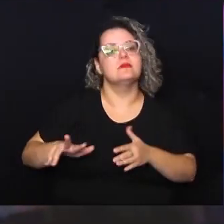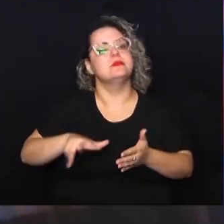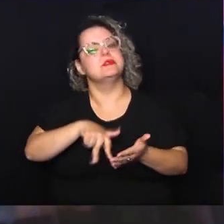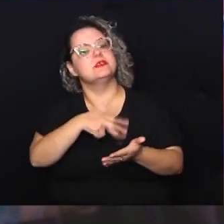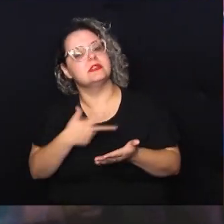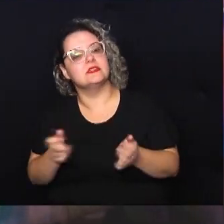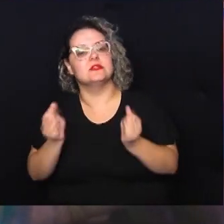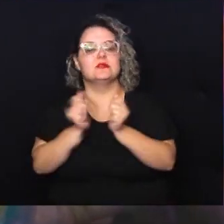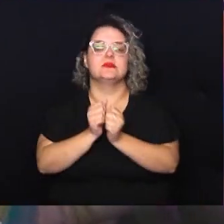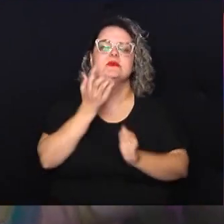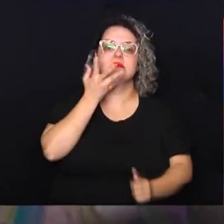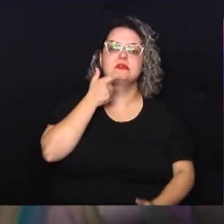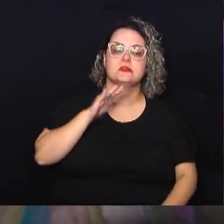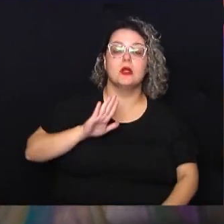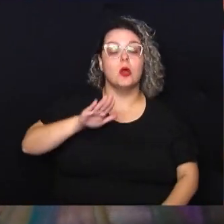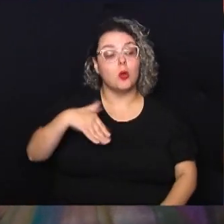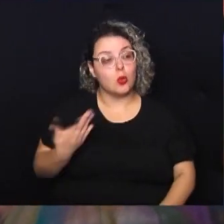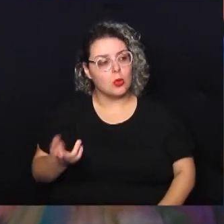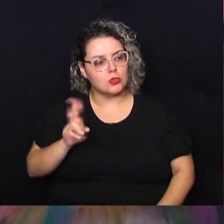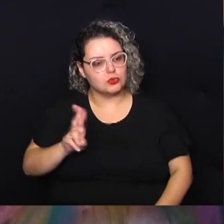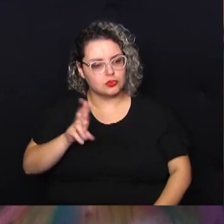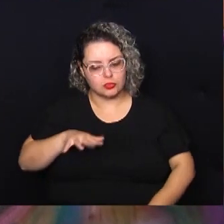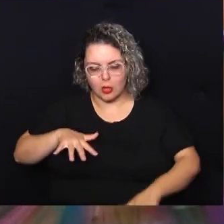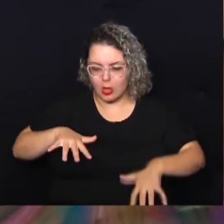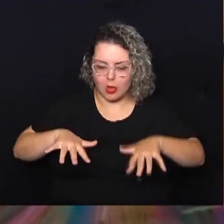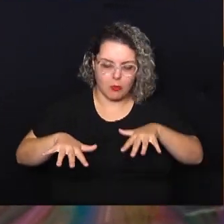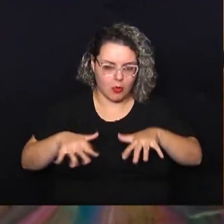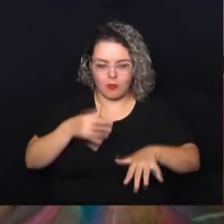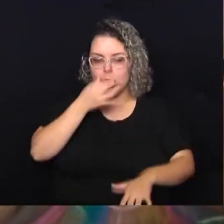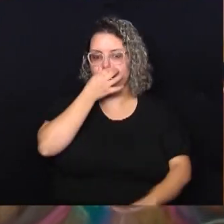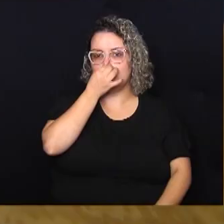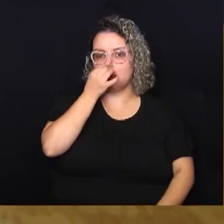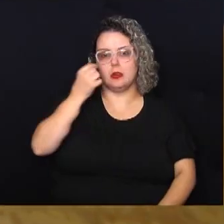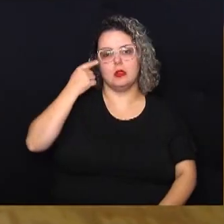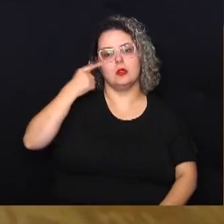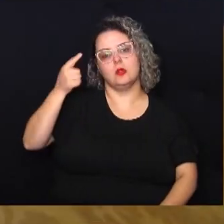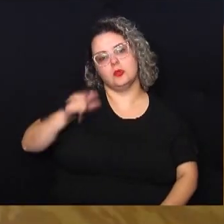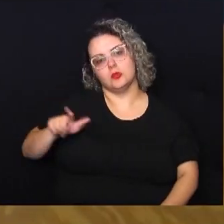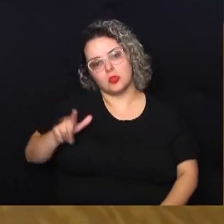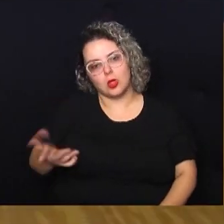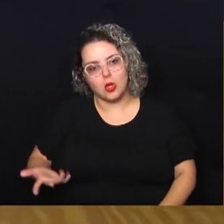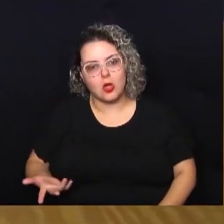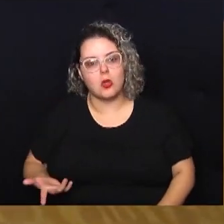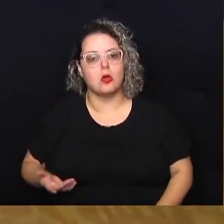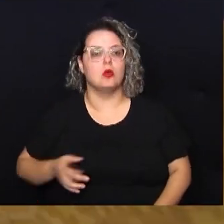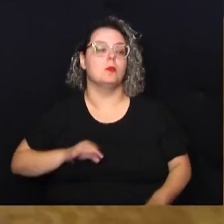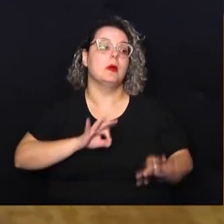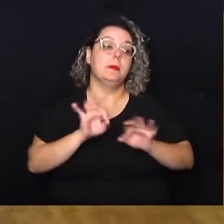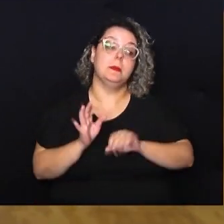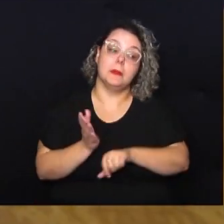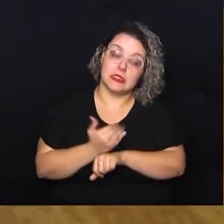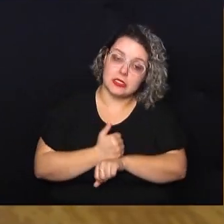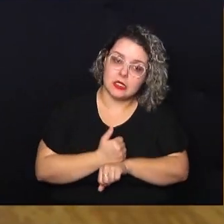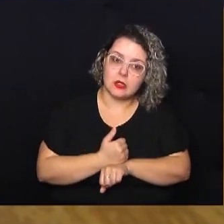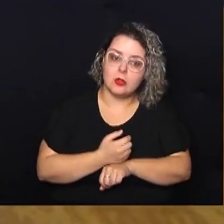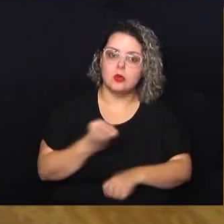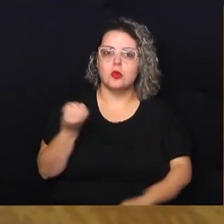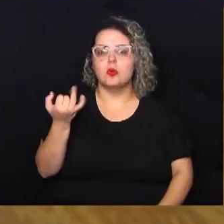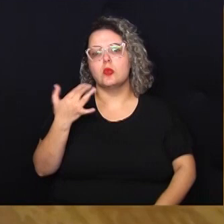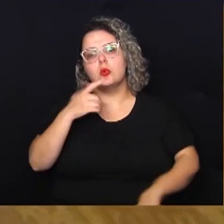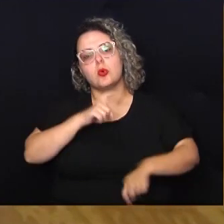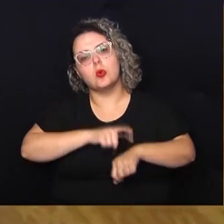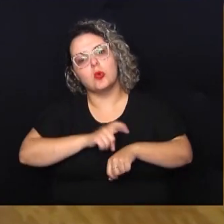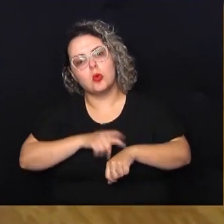crianças. Quando vocês usam esse movimento, óbvio que vocês vão precisar de uma grande preparação. Quanto tempo tem